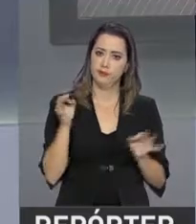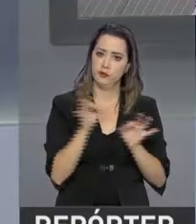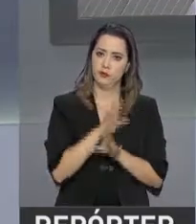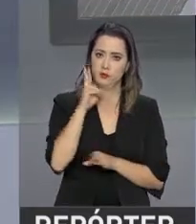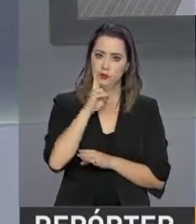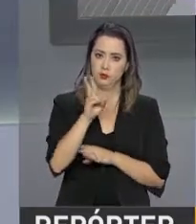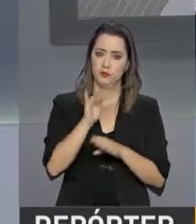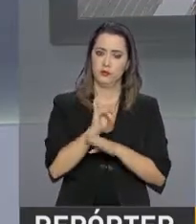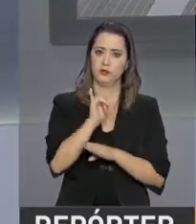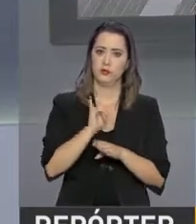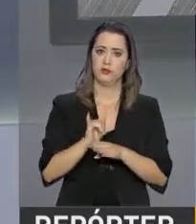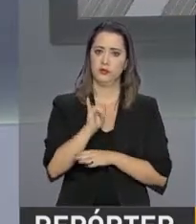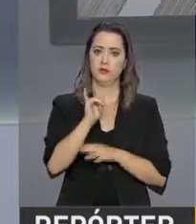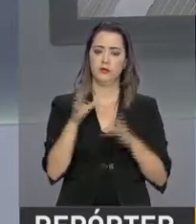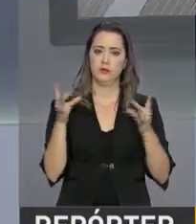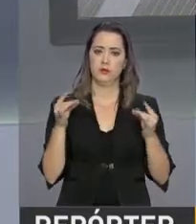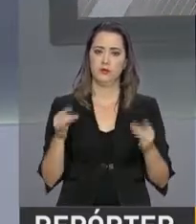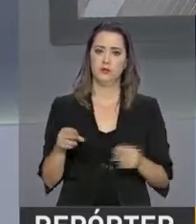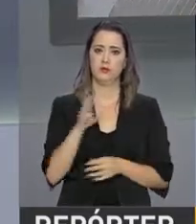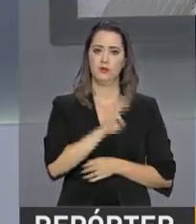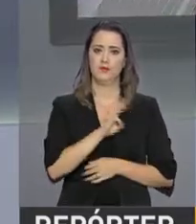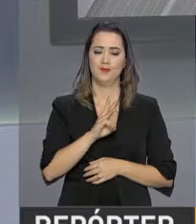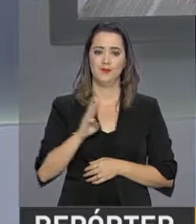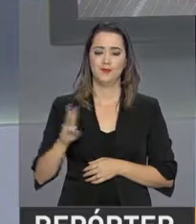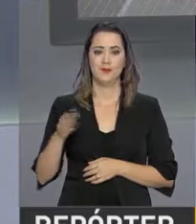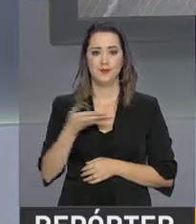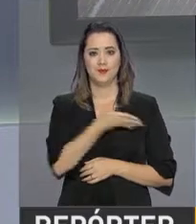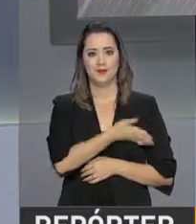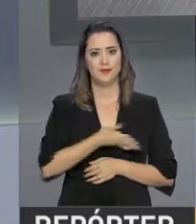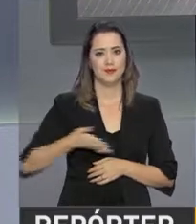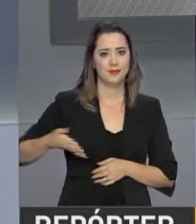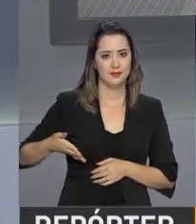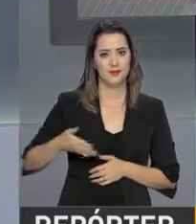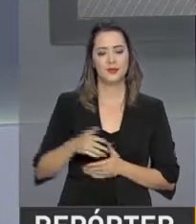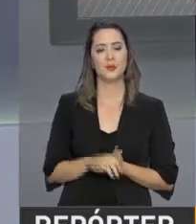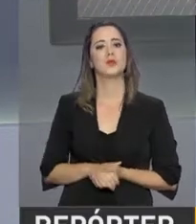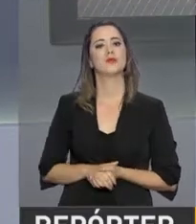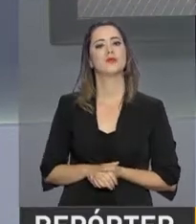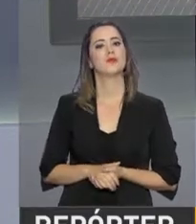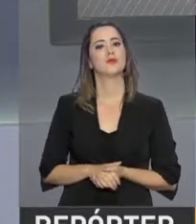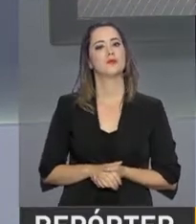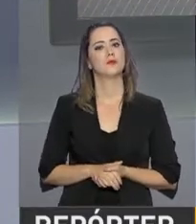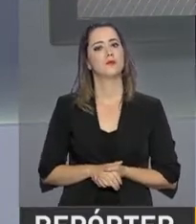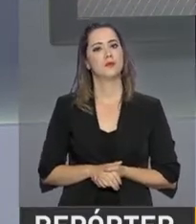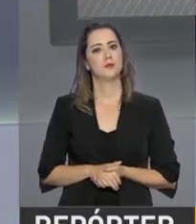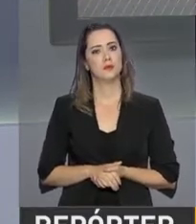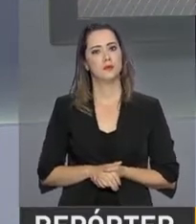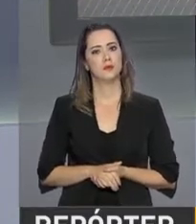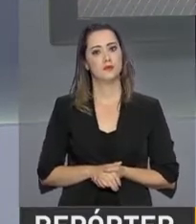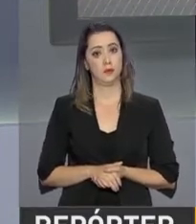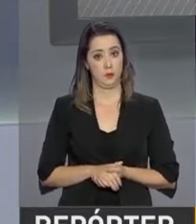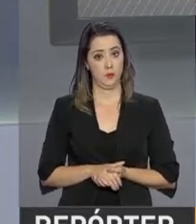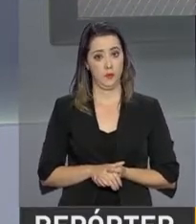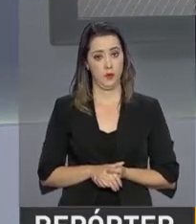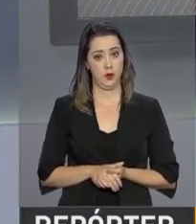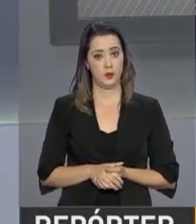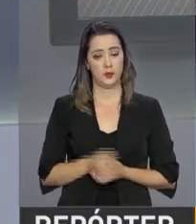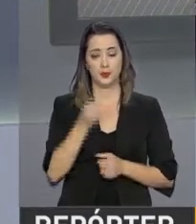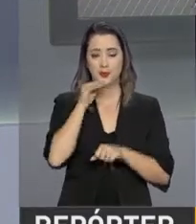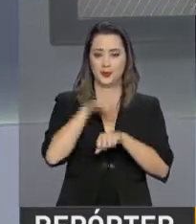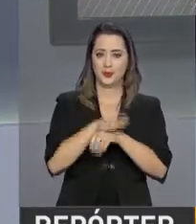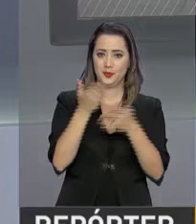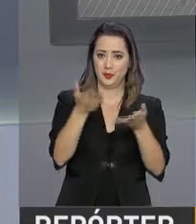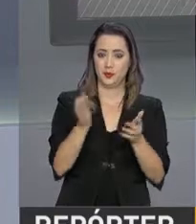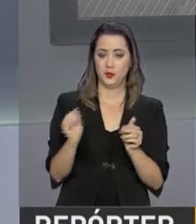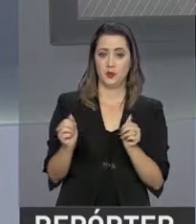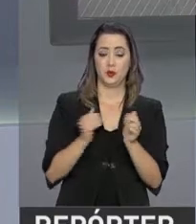por aqui. Você pode rever as reportagens no YouTube e toda a nossa programação também está na página da NBR na internet. Uma boa